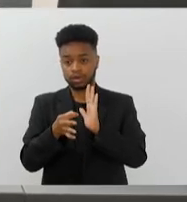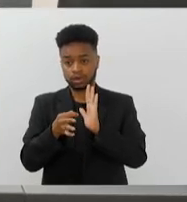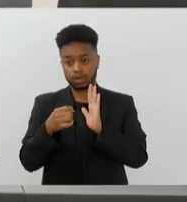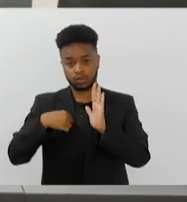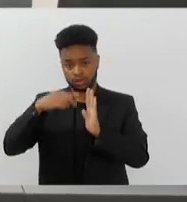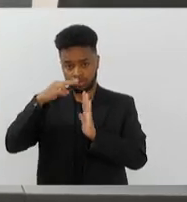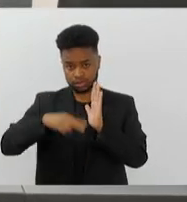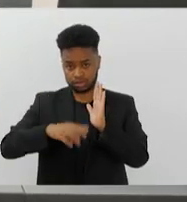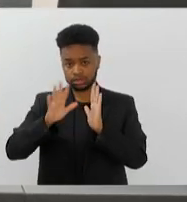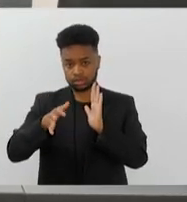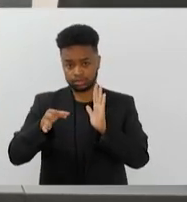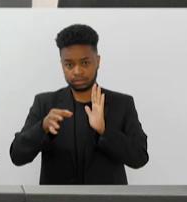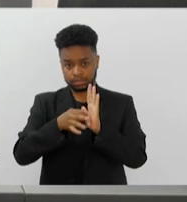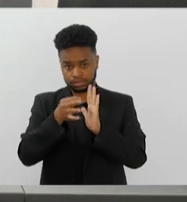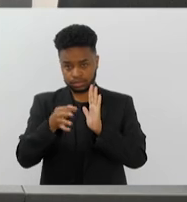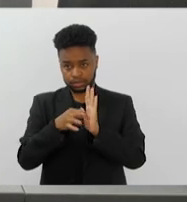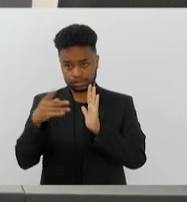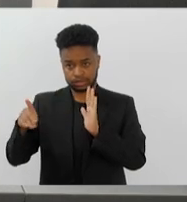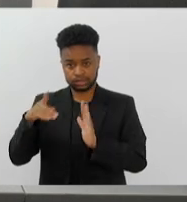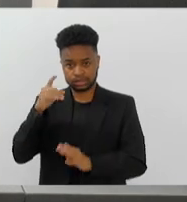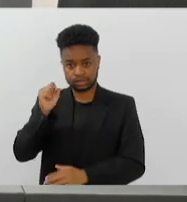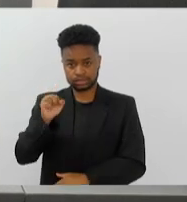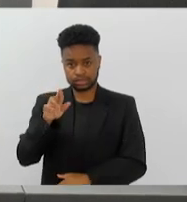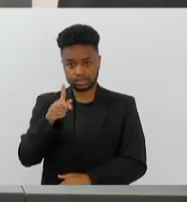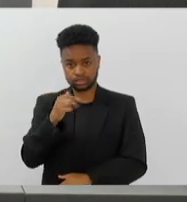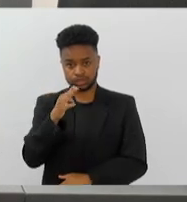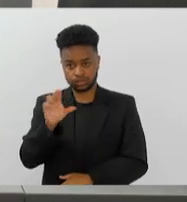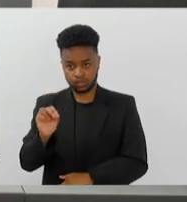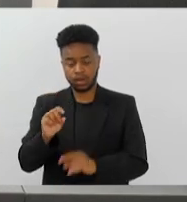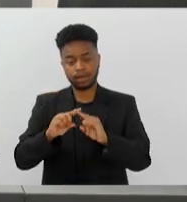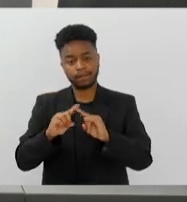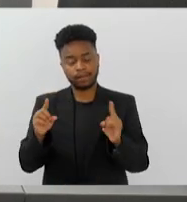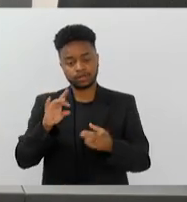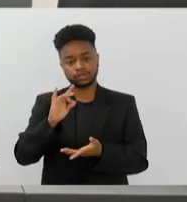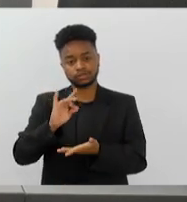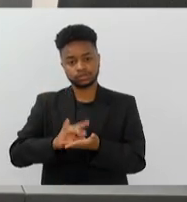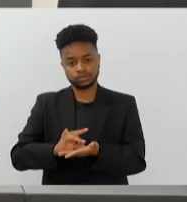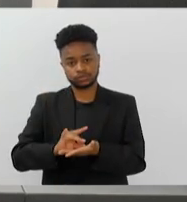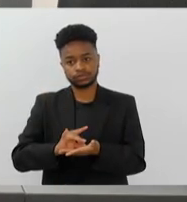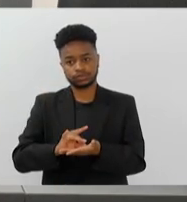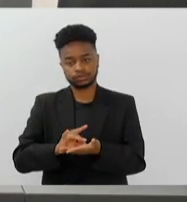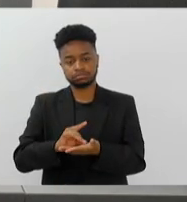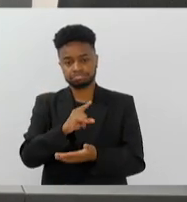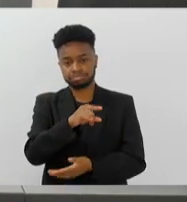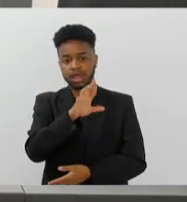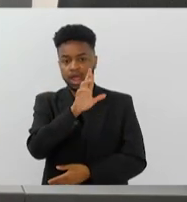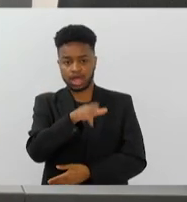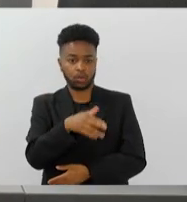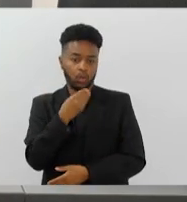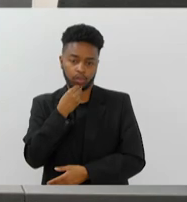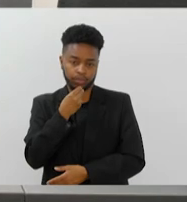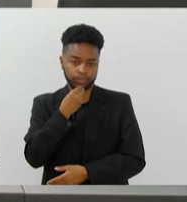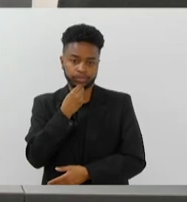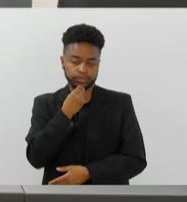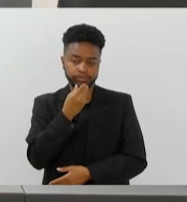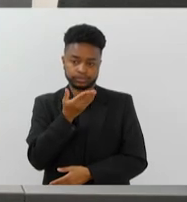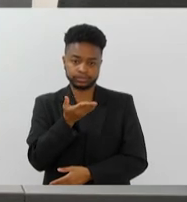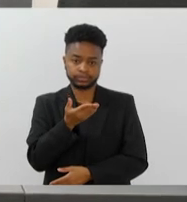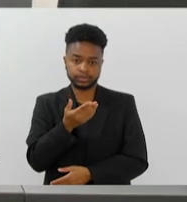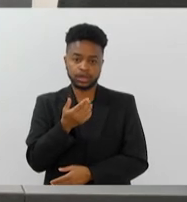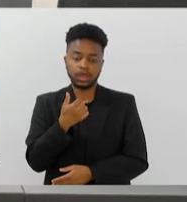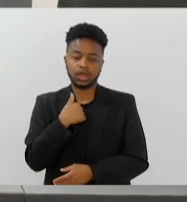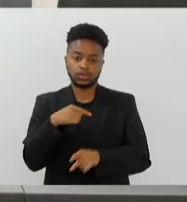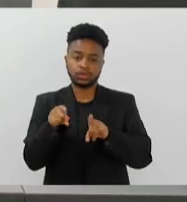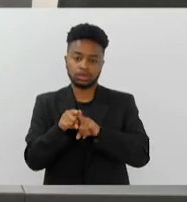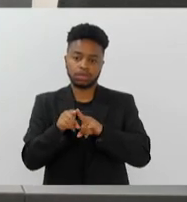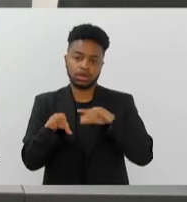o parecer que já tinha sido exarado pelo deputado doutor Serginho. Mas, de fato, assiste razão, obviamente, aos argumentos de Vossa Excelência, e eu ainda traria